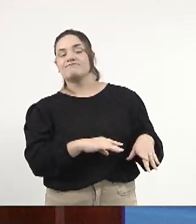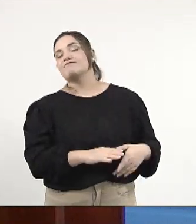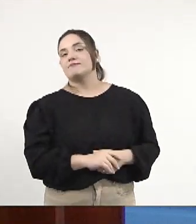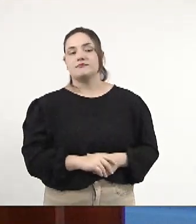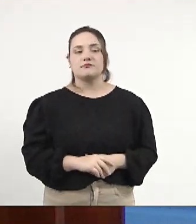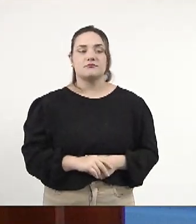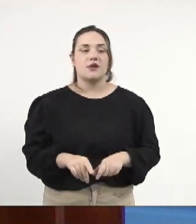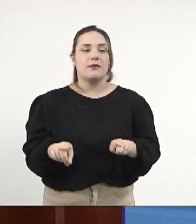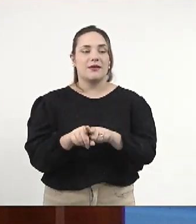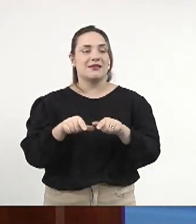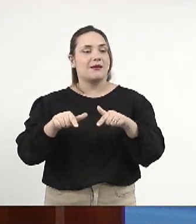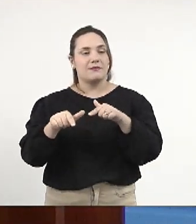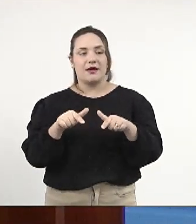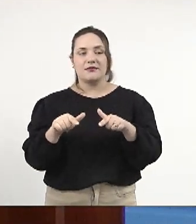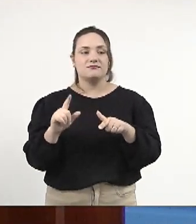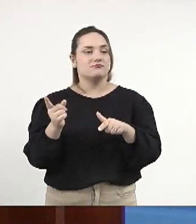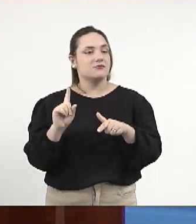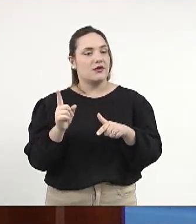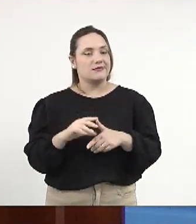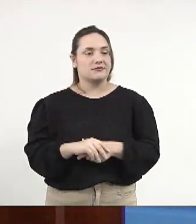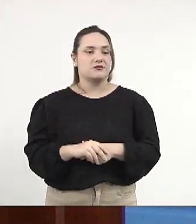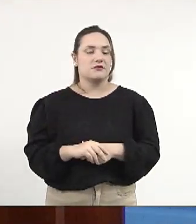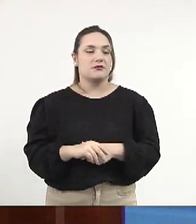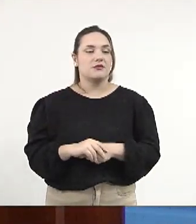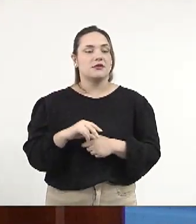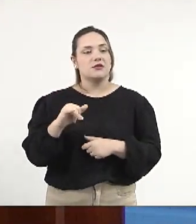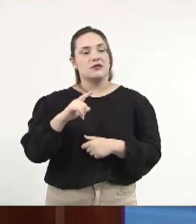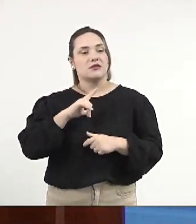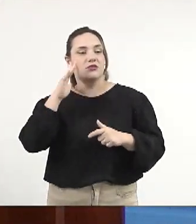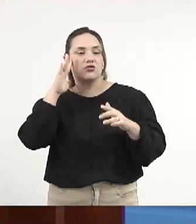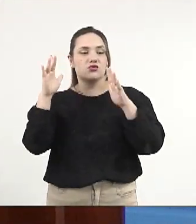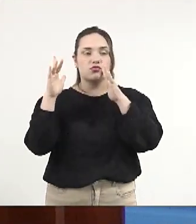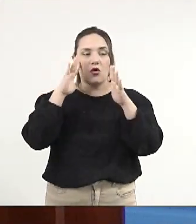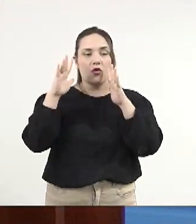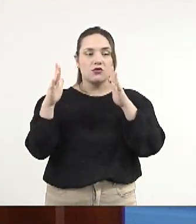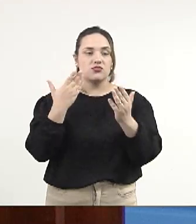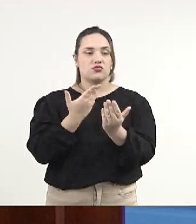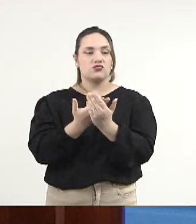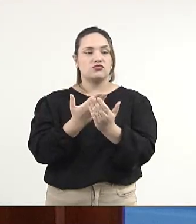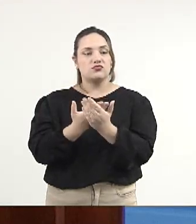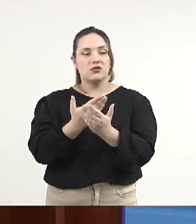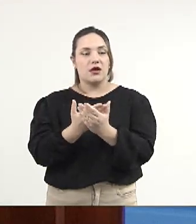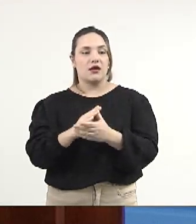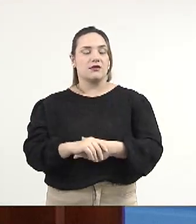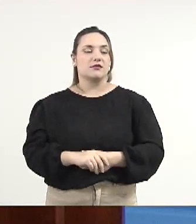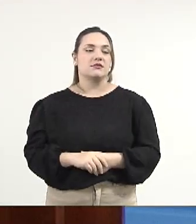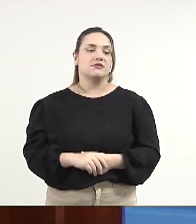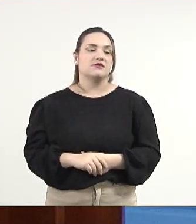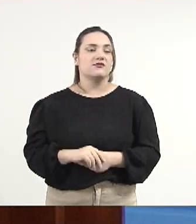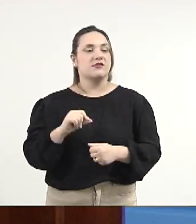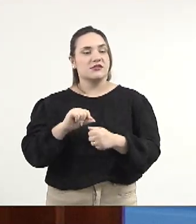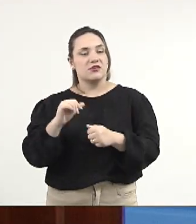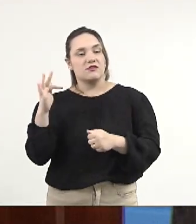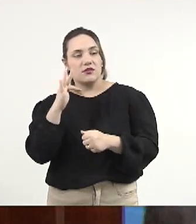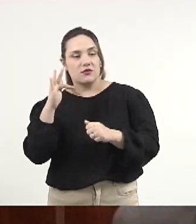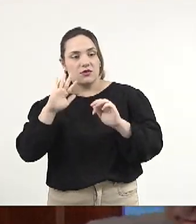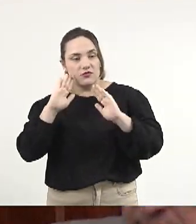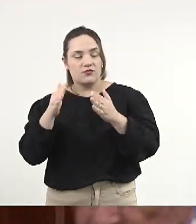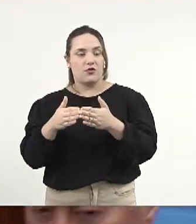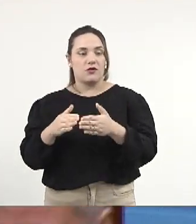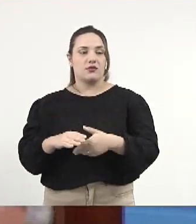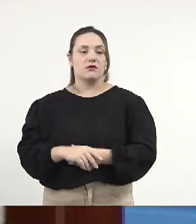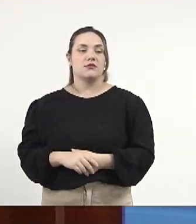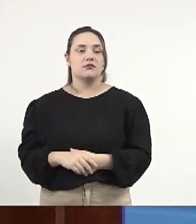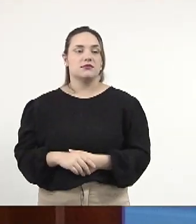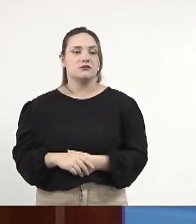do trabalho, do sonho de estudar, fazer uma faculdade para se dedicar às suas crianças.